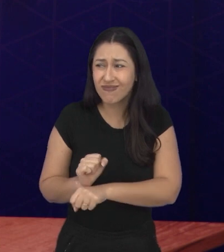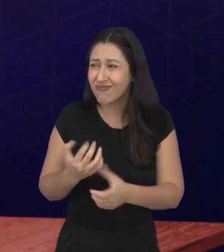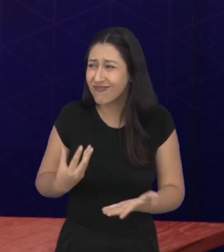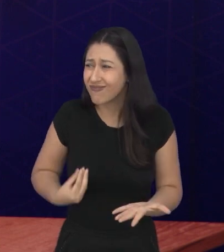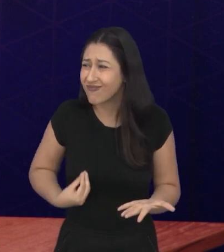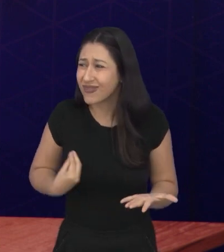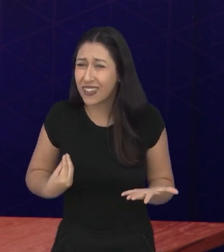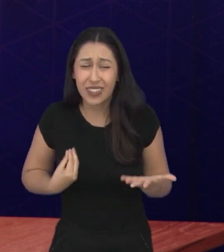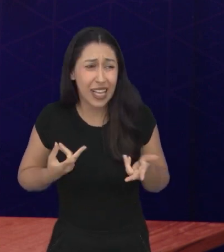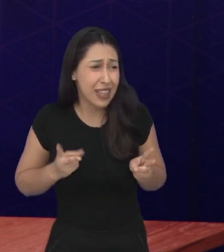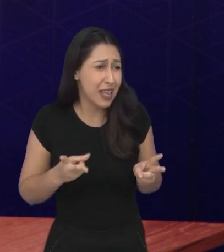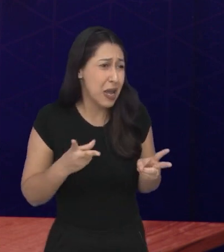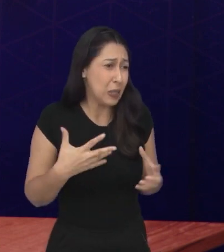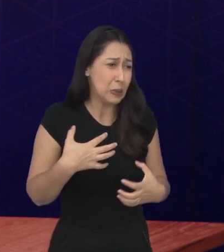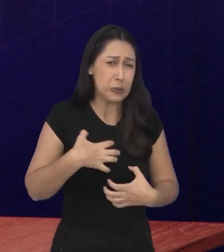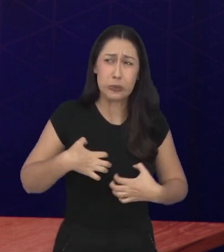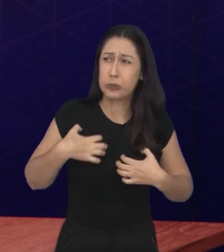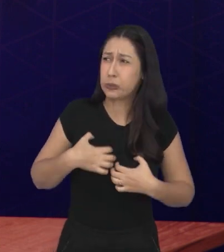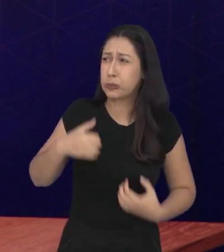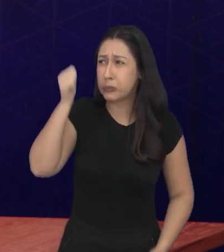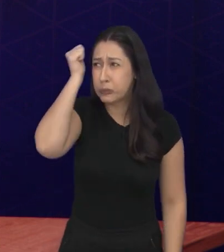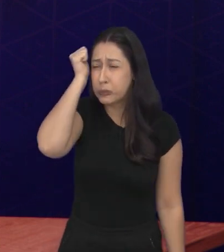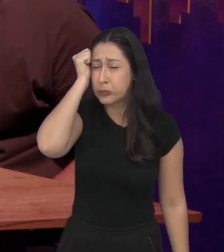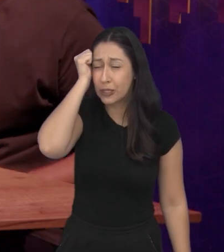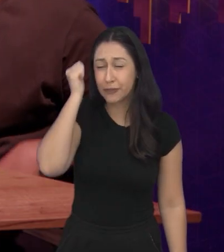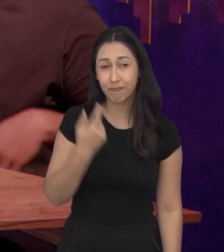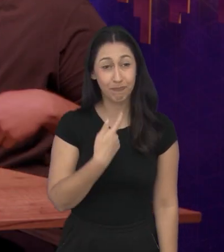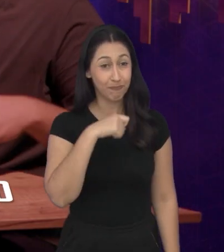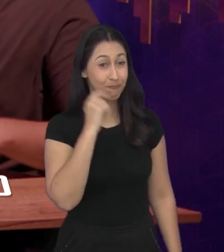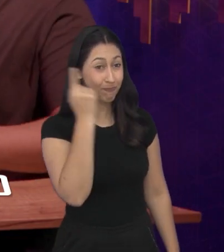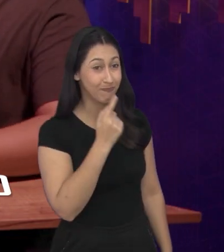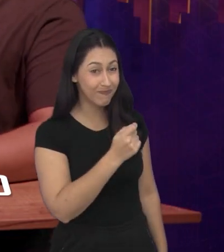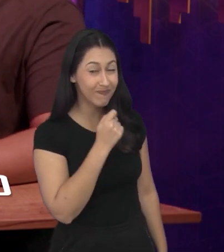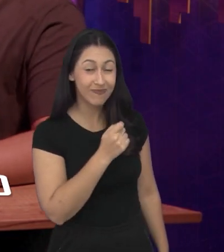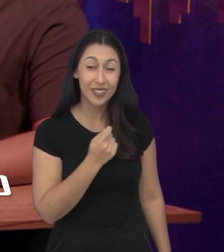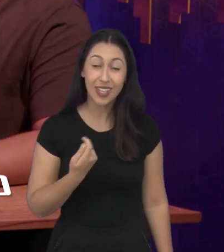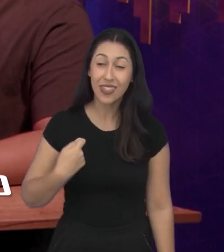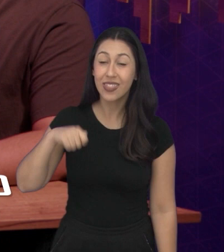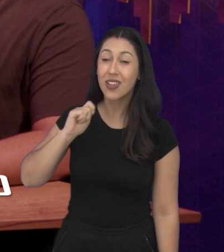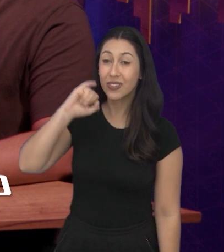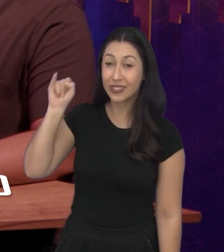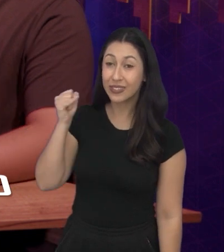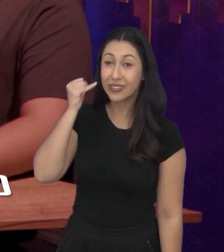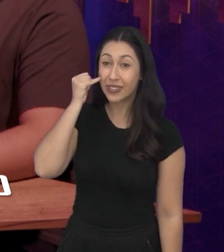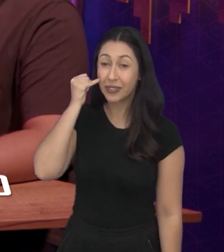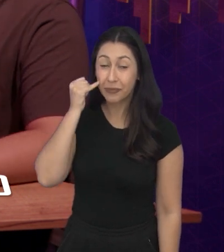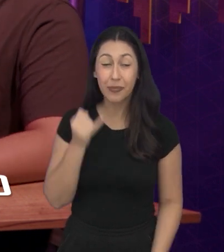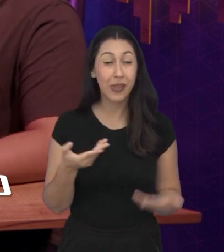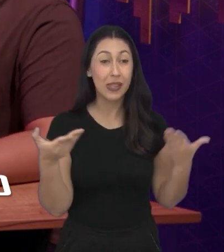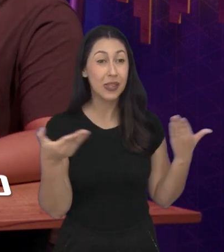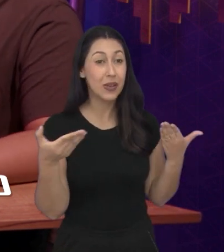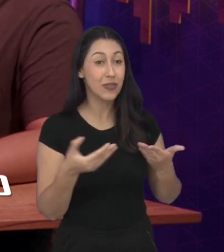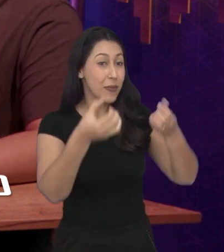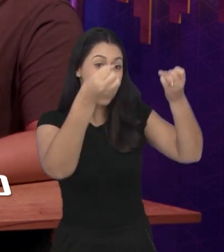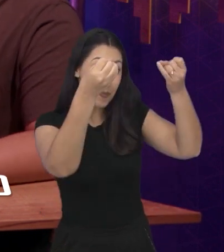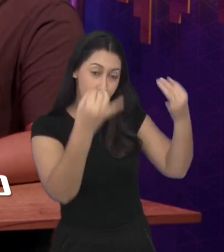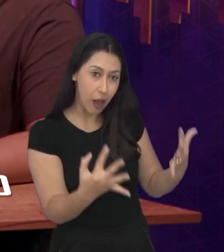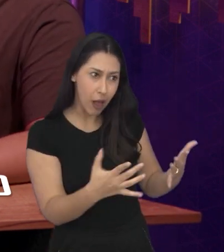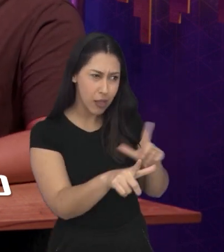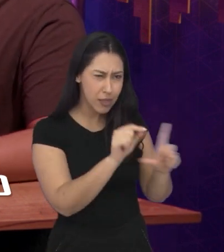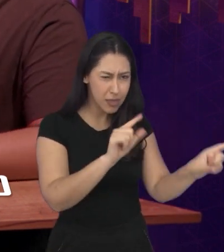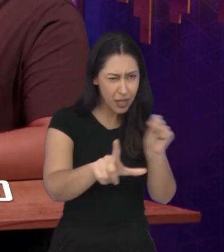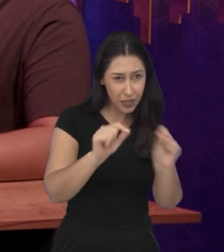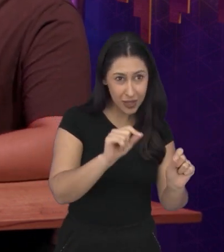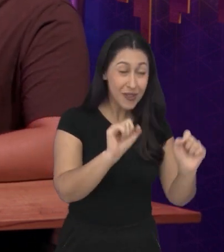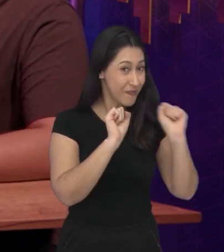numa condição de constante culpa ou arrependimento. Eu sou a Miviki. E eu sou o João Delfino. E no programa de hoje nós vamos